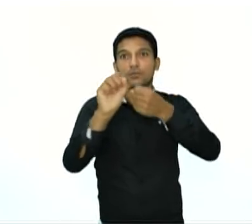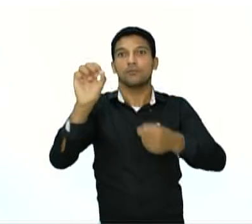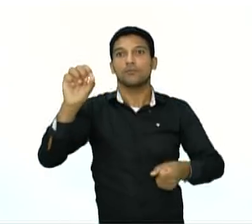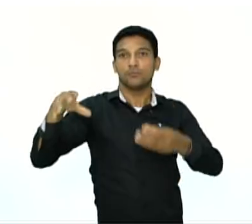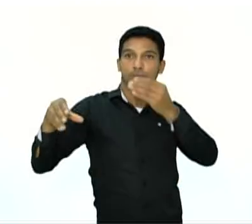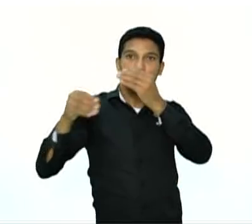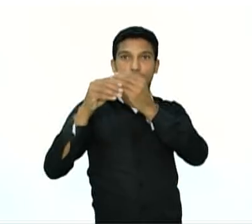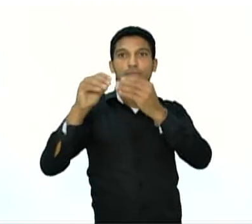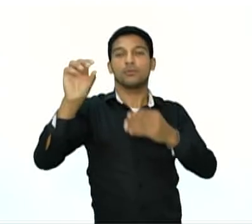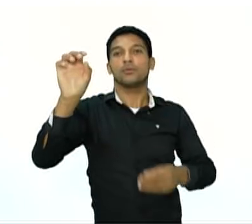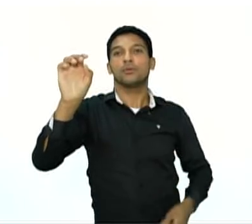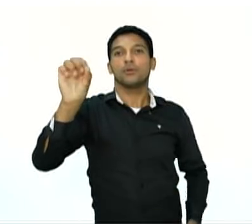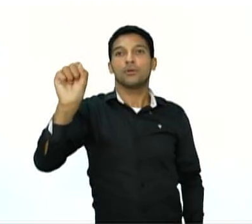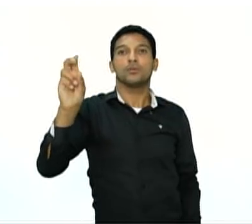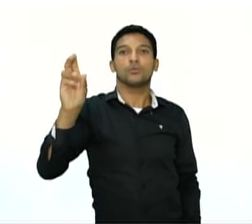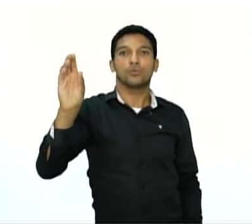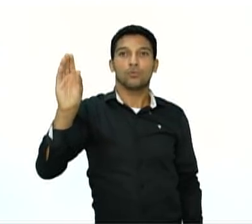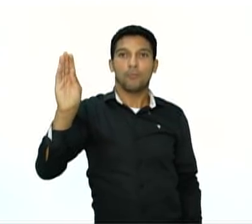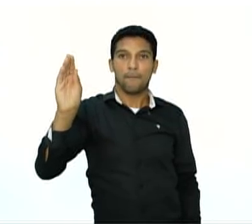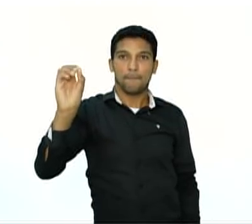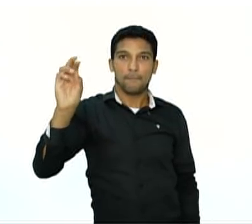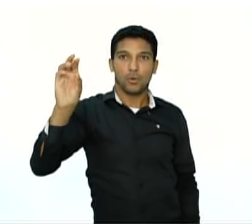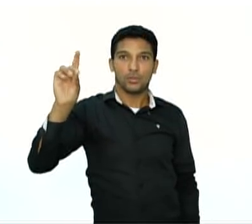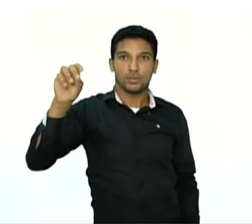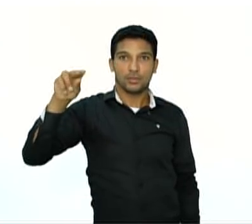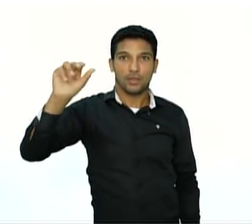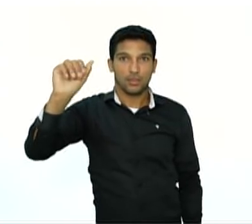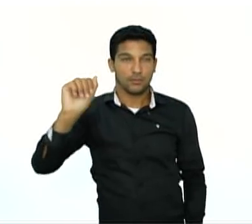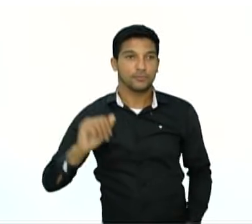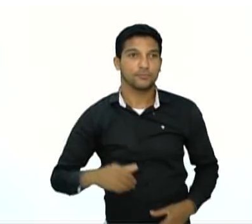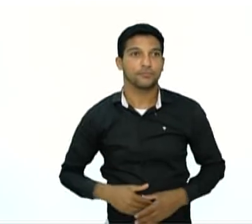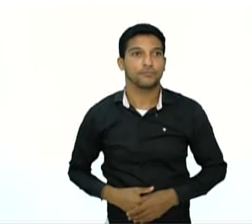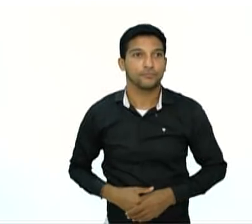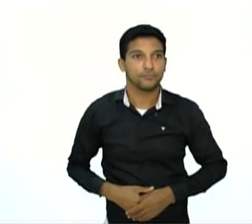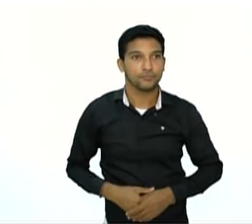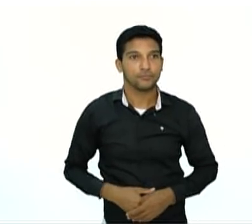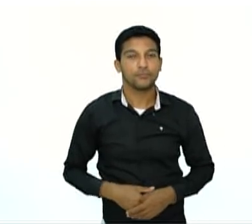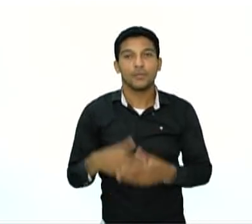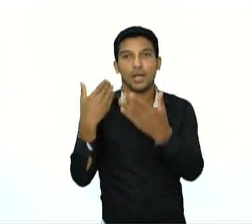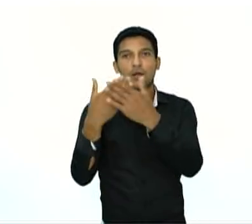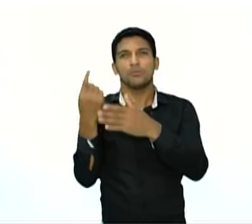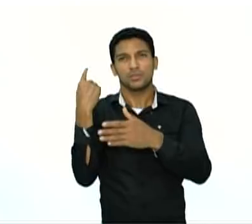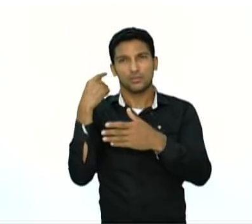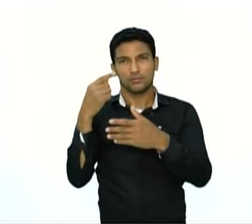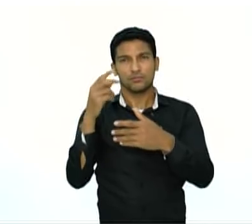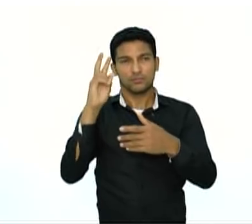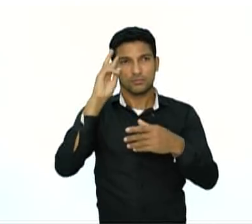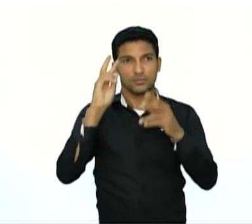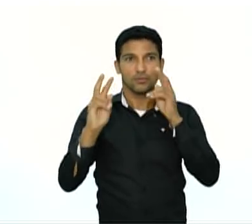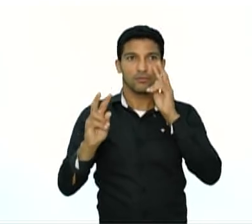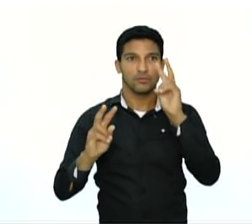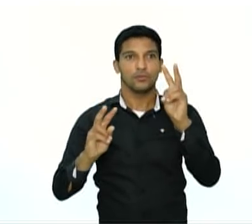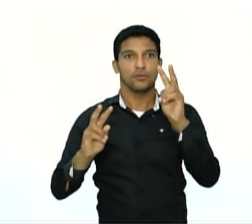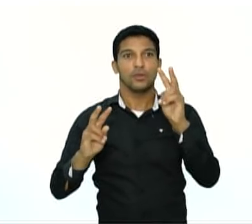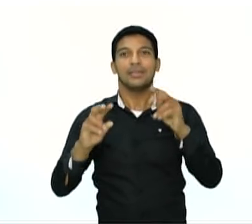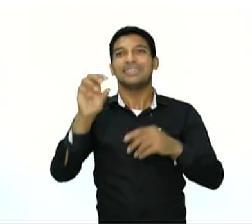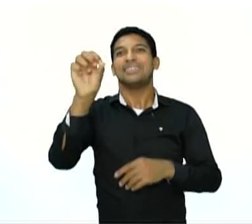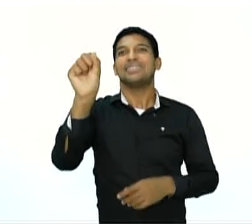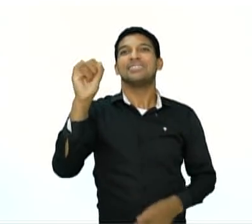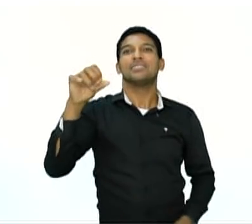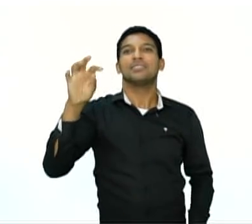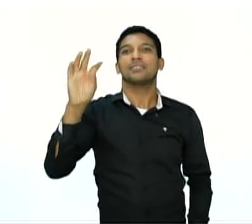os sintagmas nominais, cujo núcleo é um substantivo, possuem algumas classificações conforme a sua